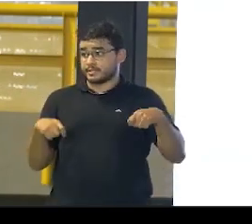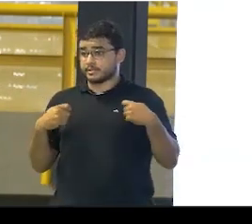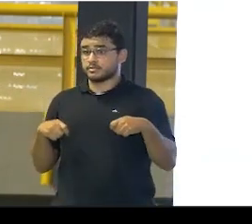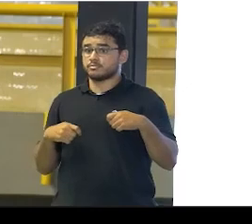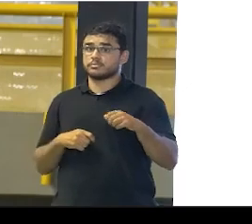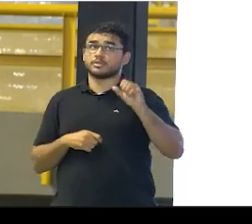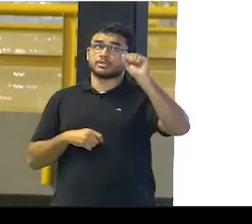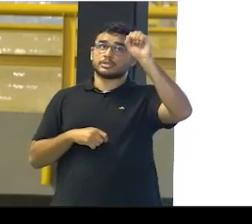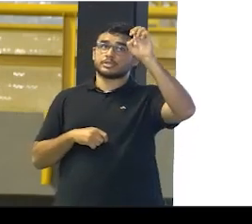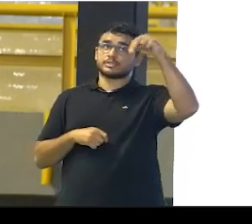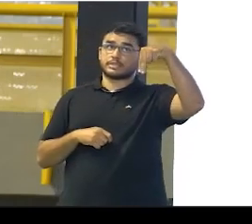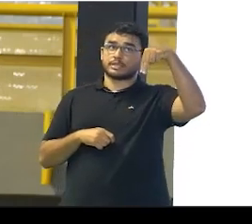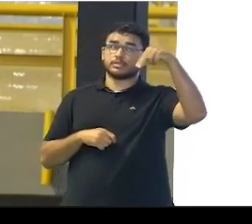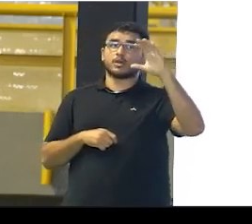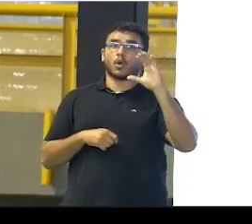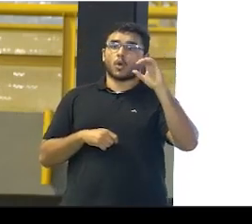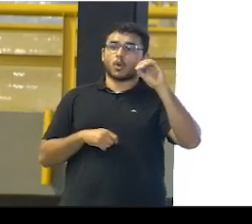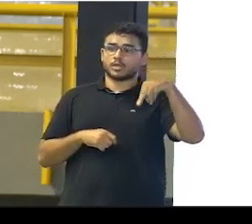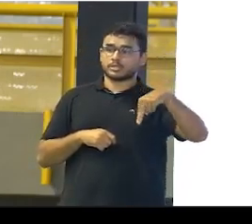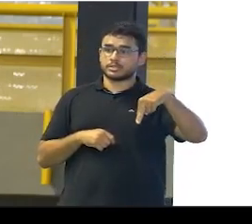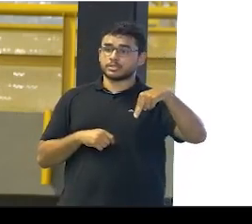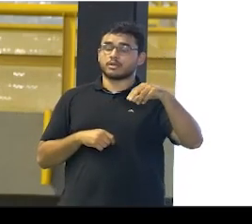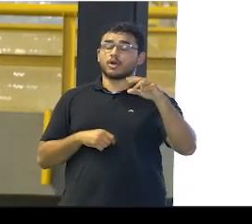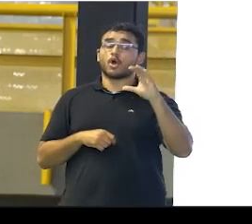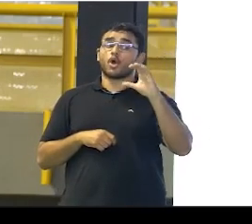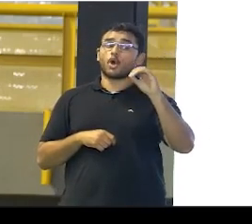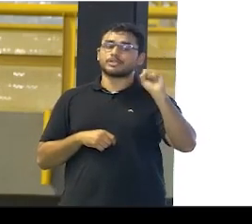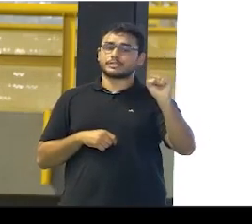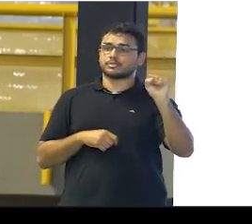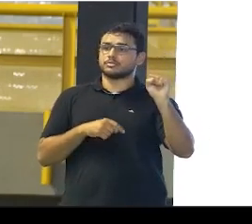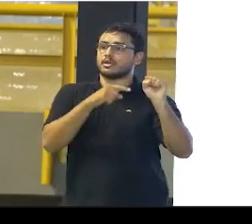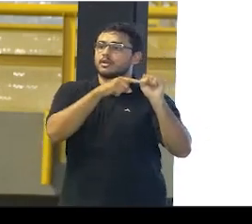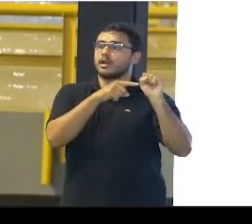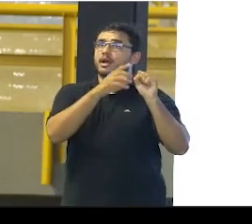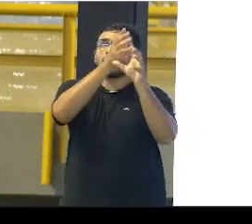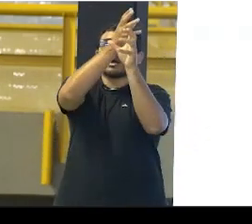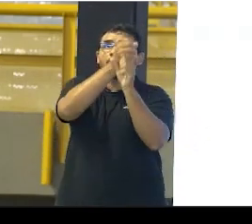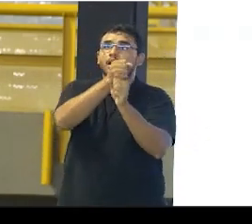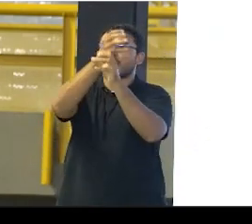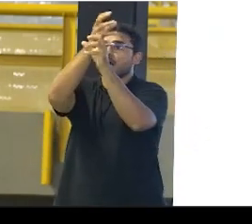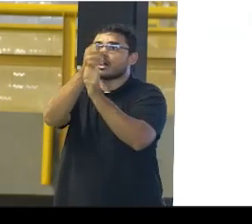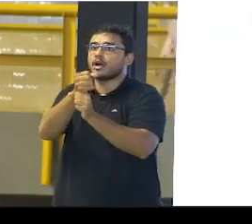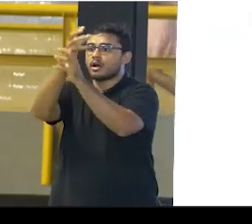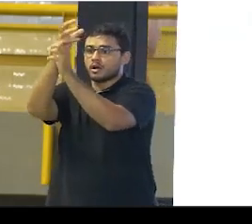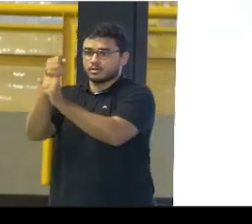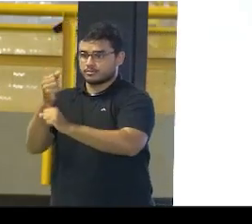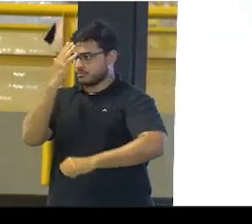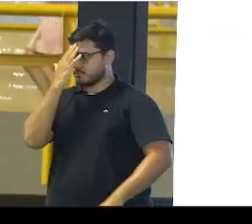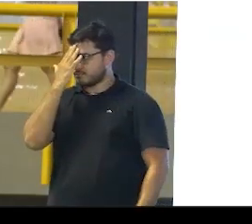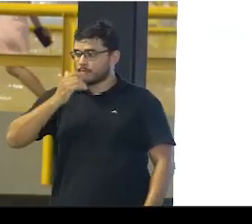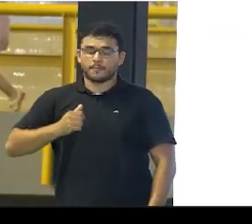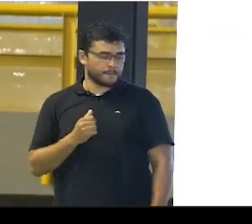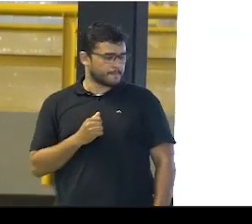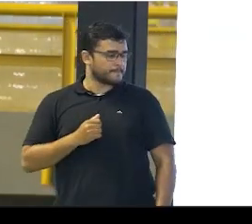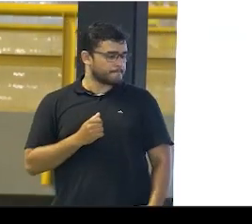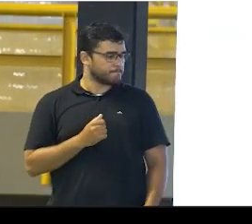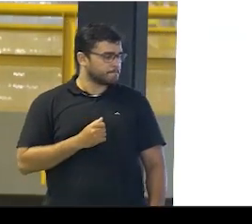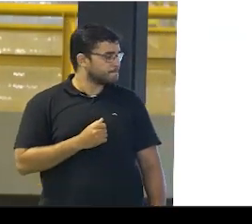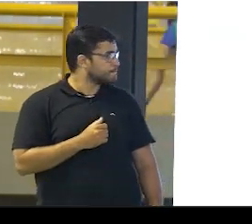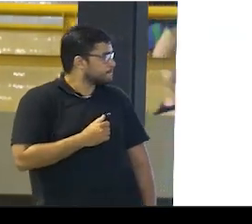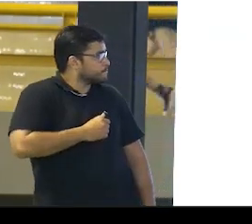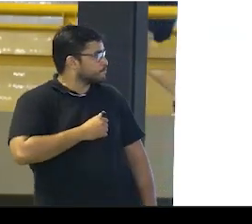igual, 12 e 12, 12 mais 6, 18. Bom, qual é a medida